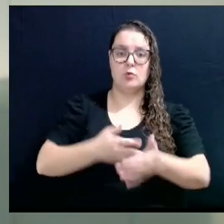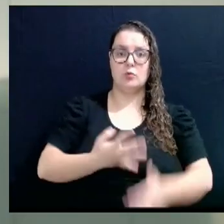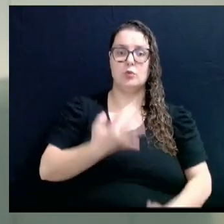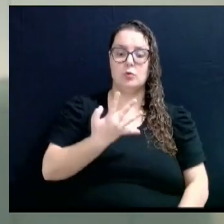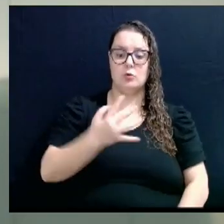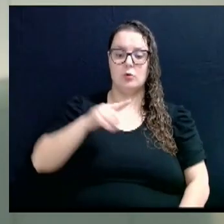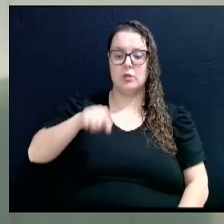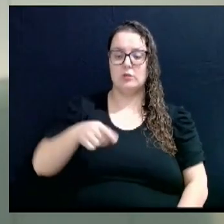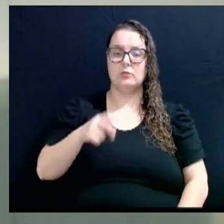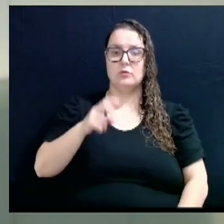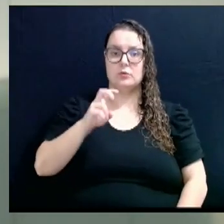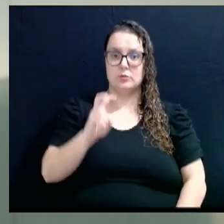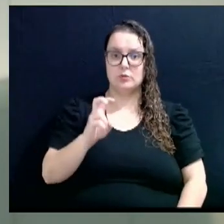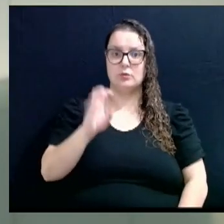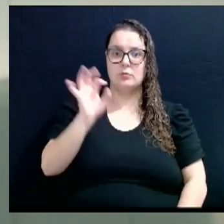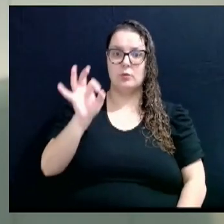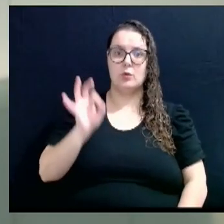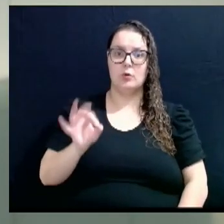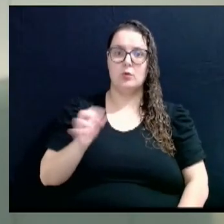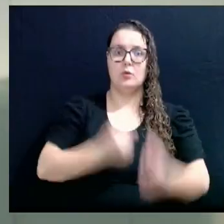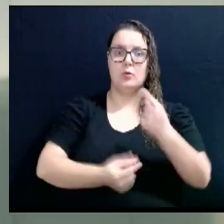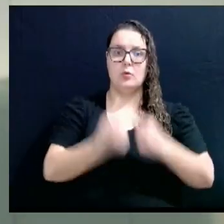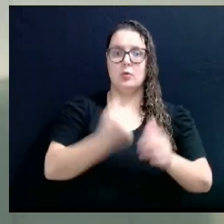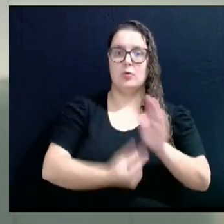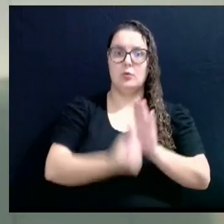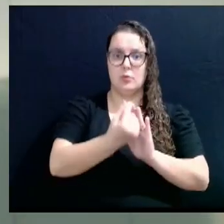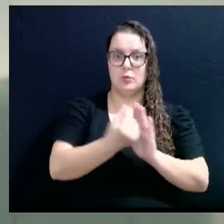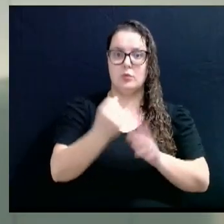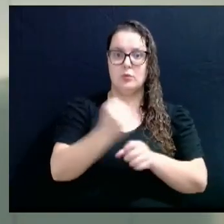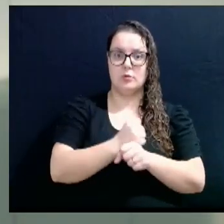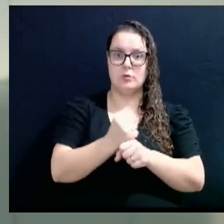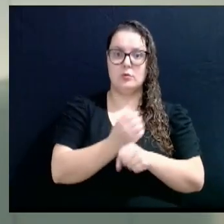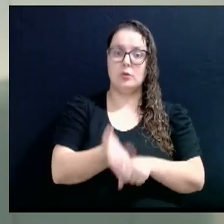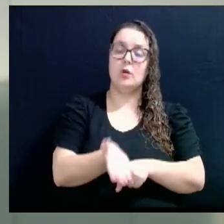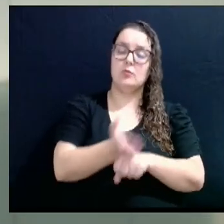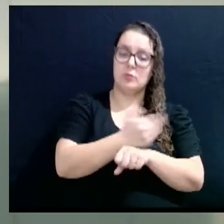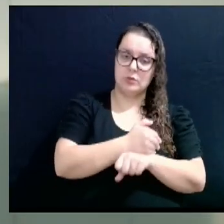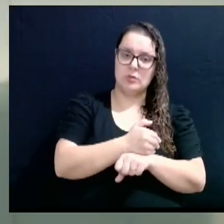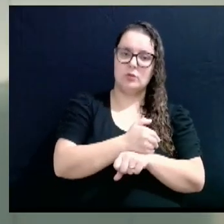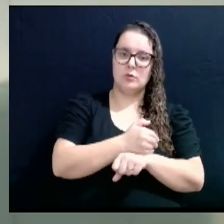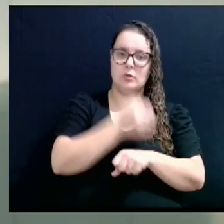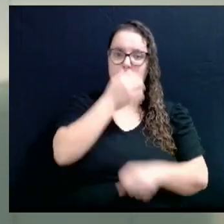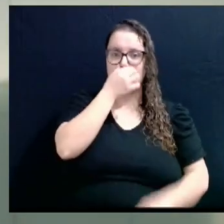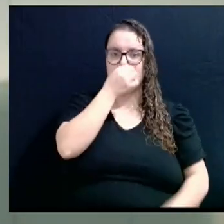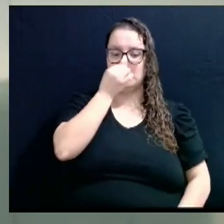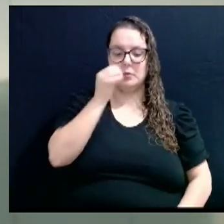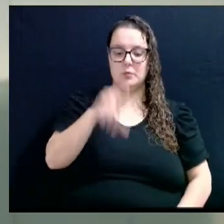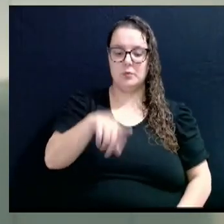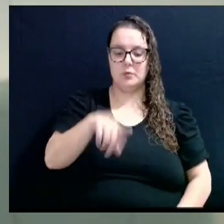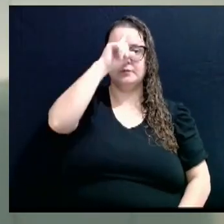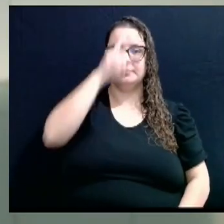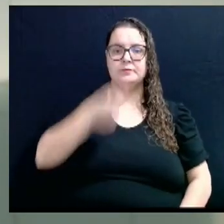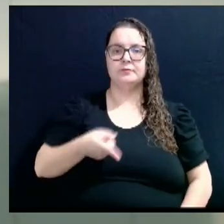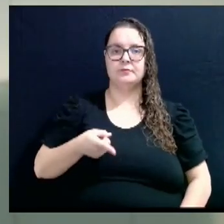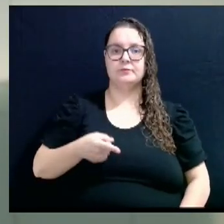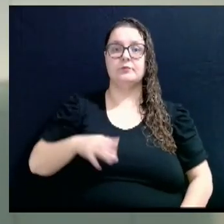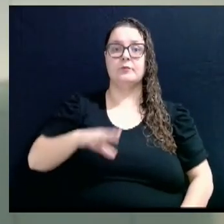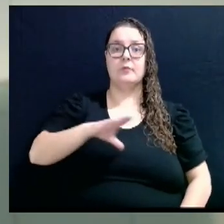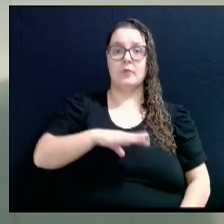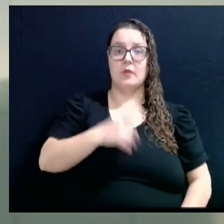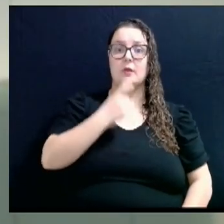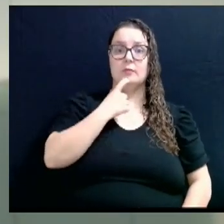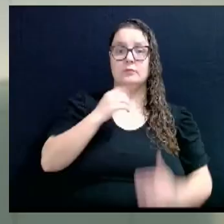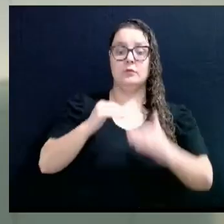4,5% do orçamento realizado no ano anterior. Por opção própria, a de Campinas está abaixo do